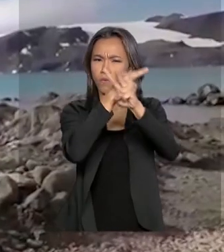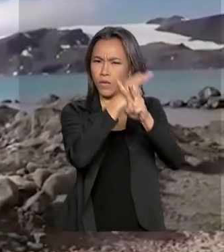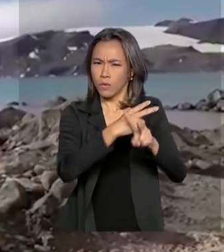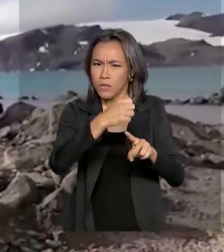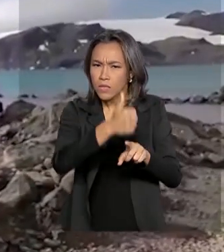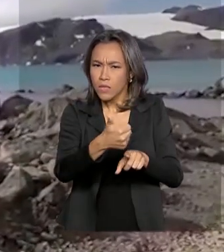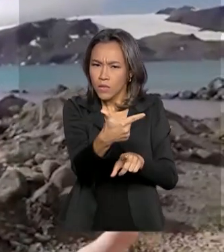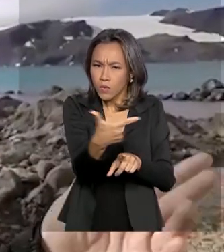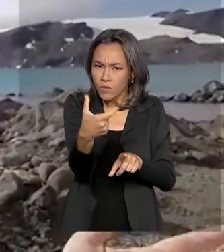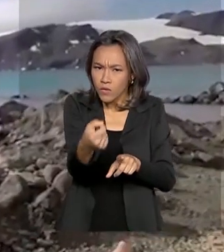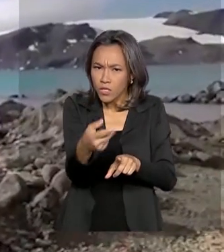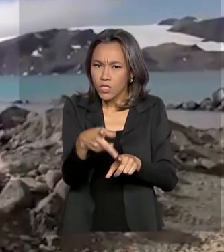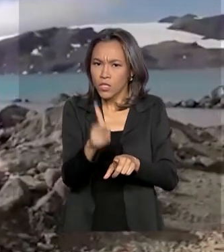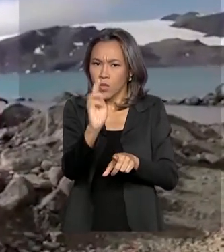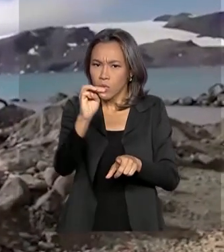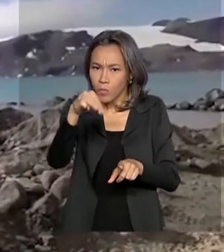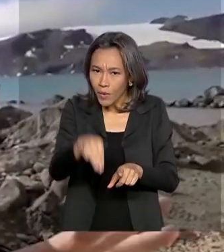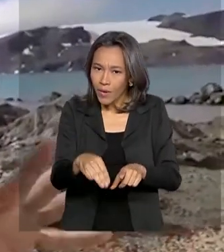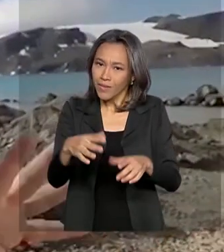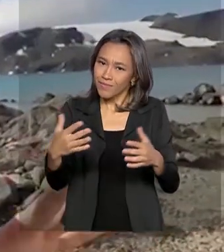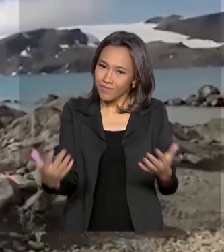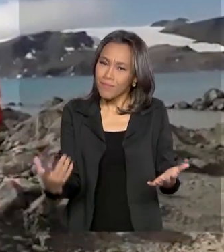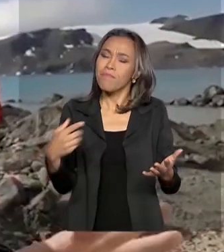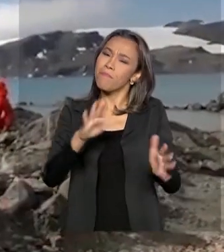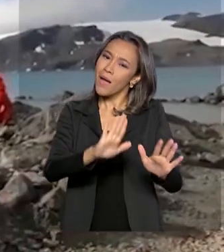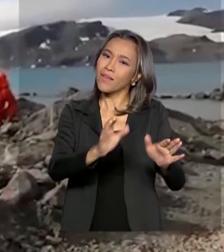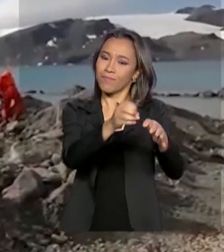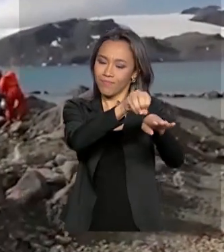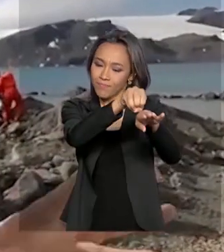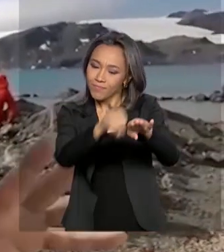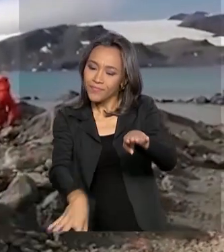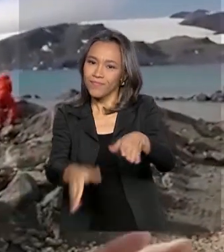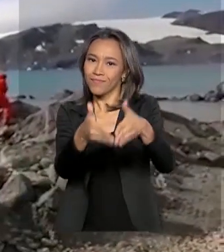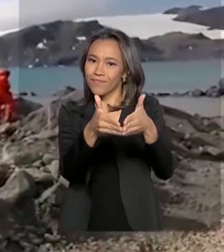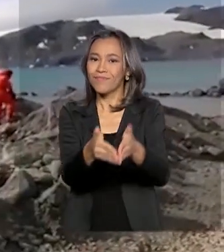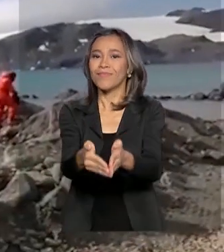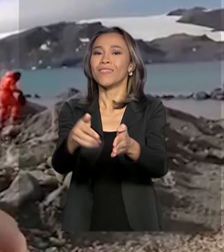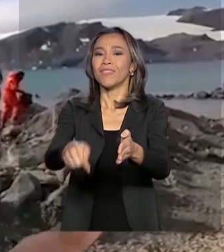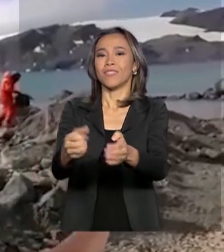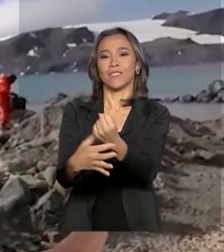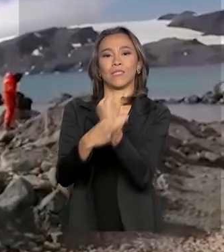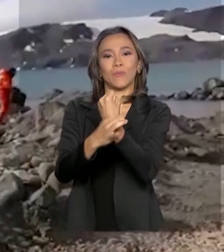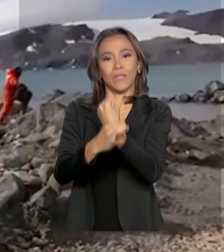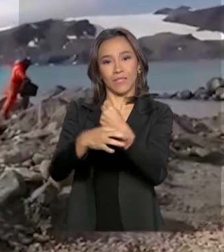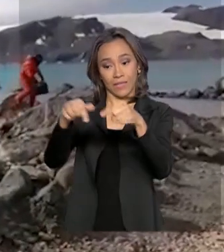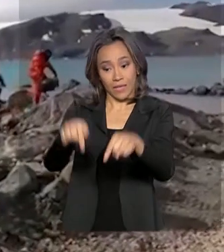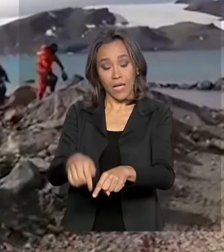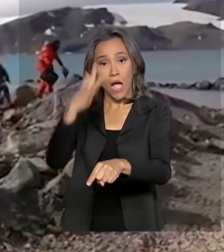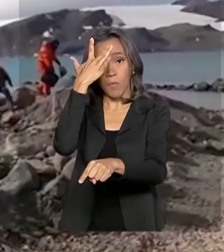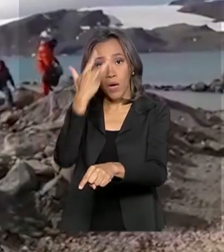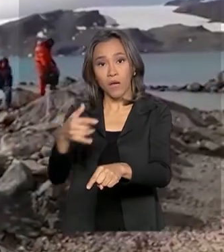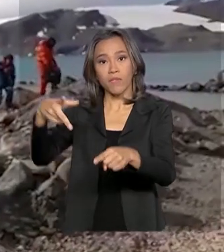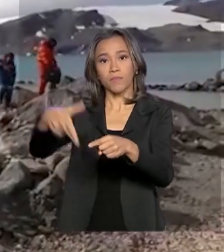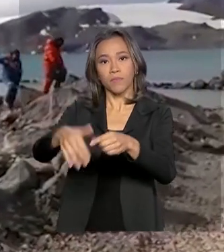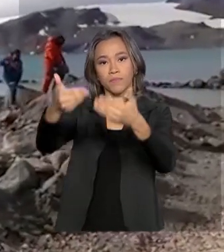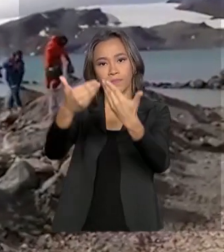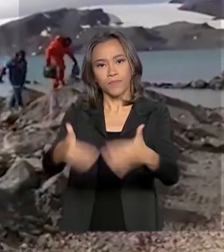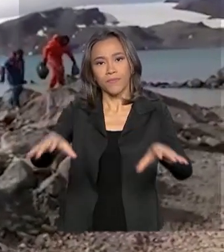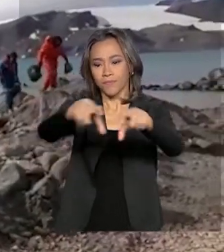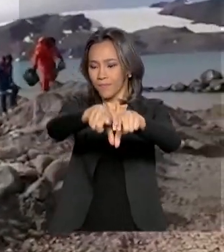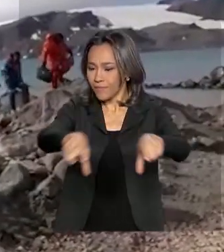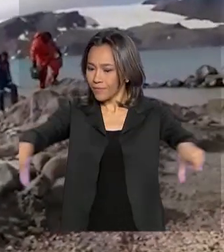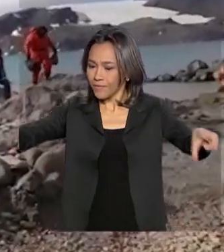120 km por hora. Mas desembarcamos em segurança aqui na Antártica, onde amanhã vai ser reinaugurada a